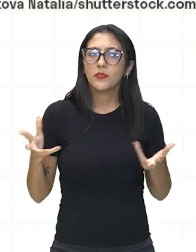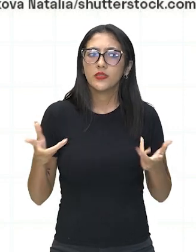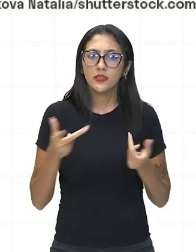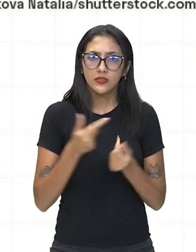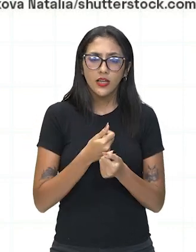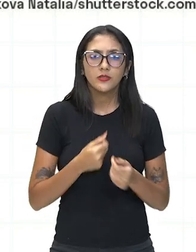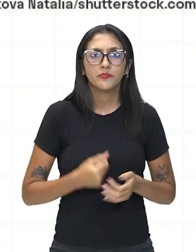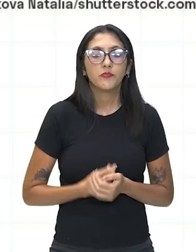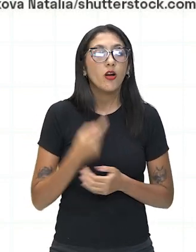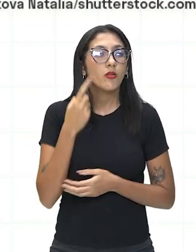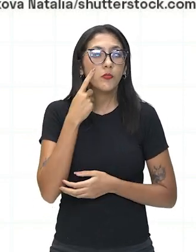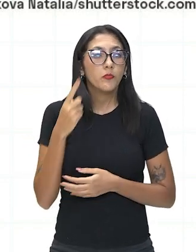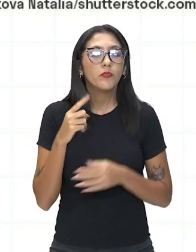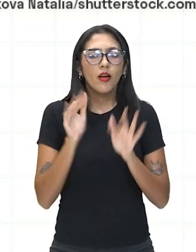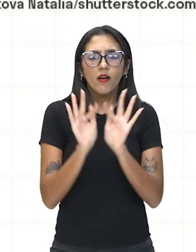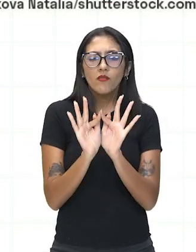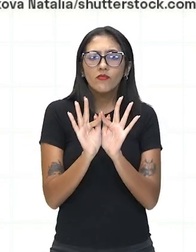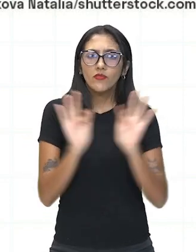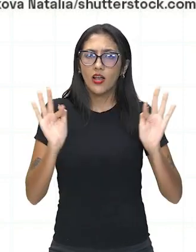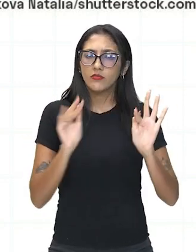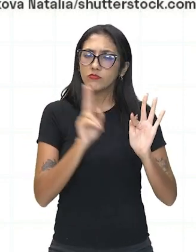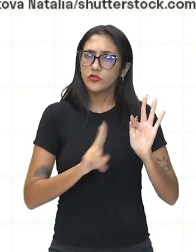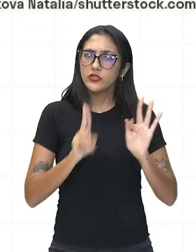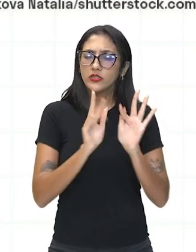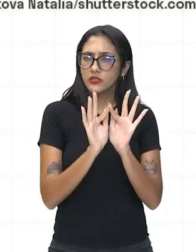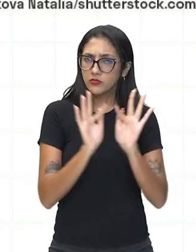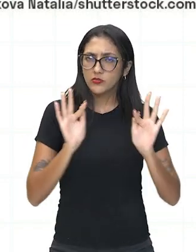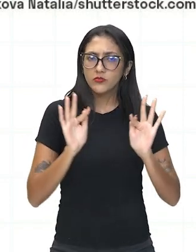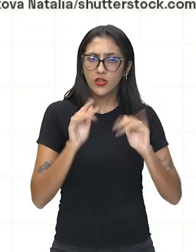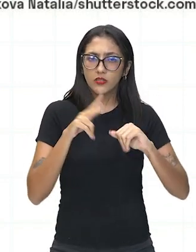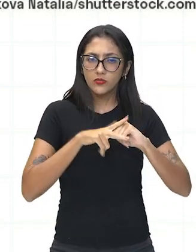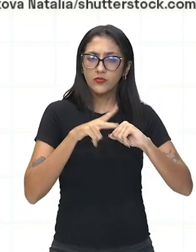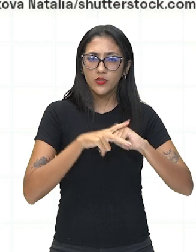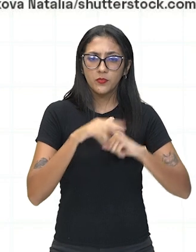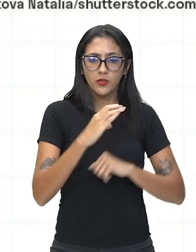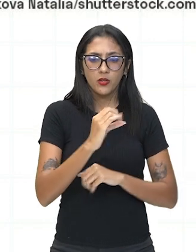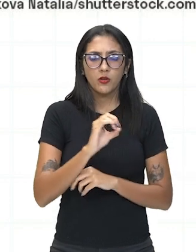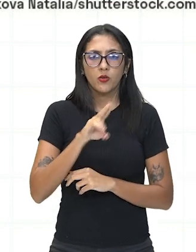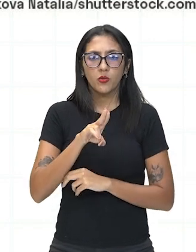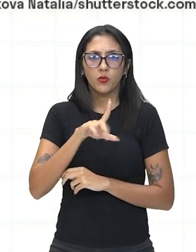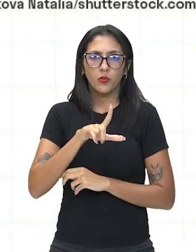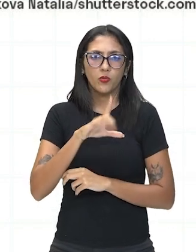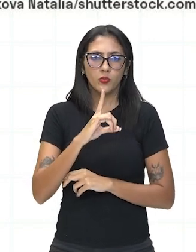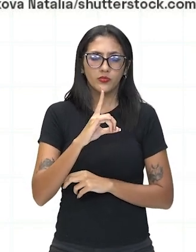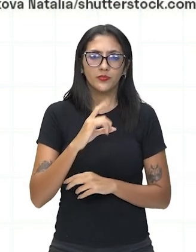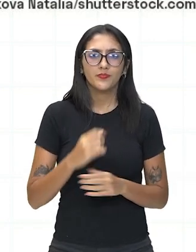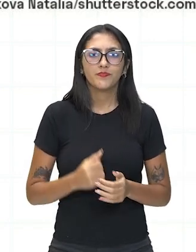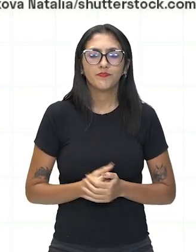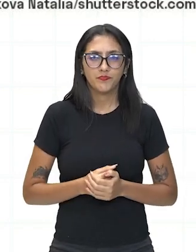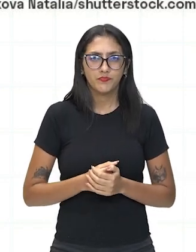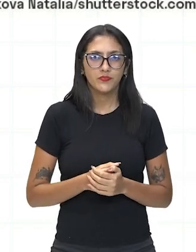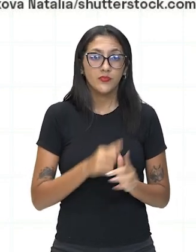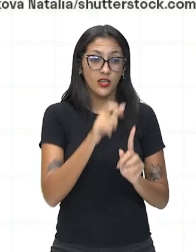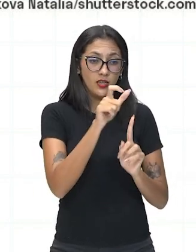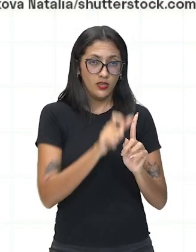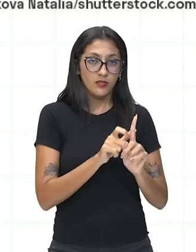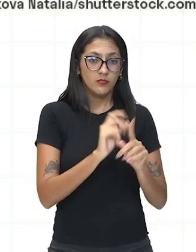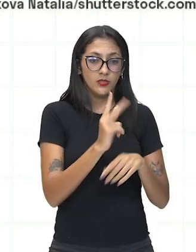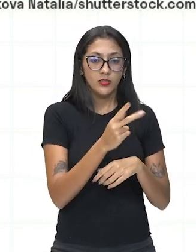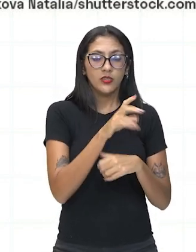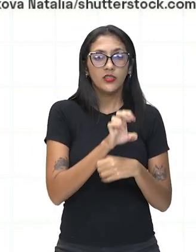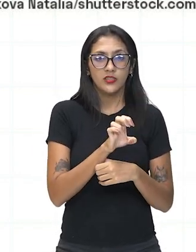uma frase utilizando aqui o could, né? Falando dele, então, ele, né? He